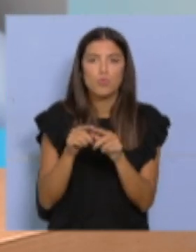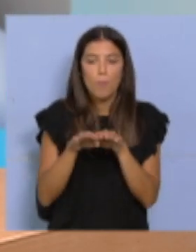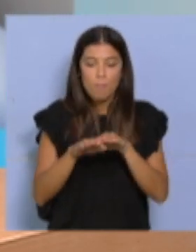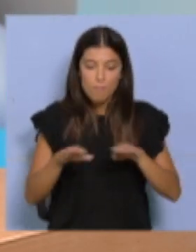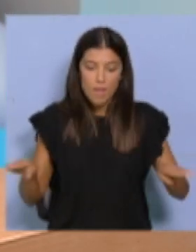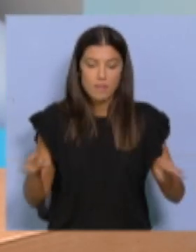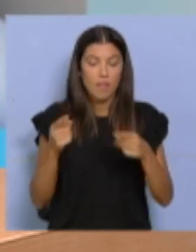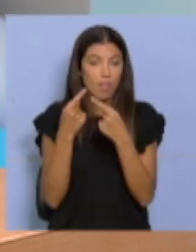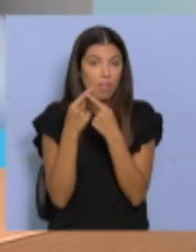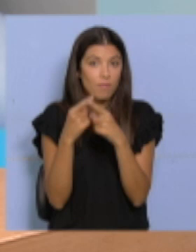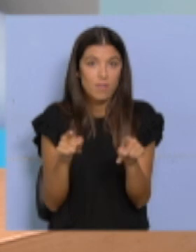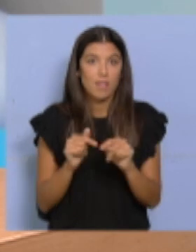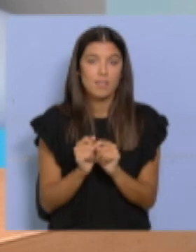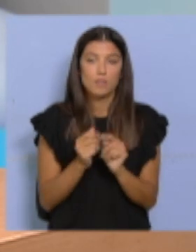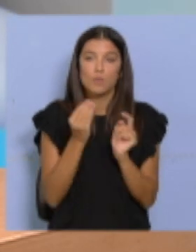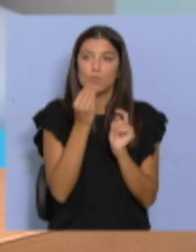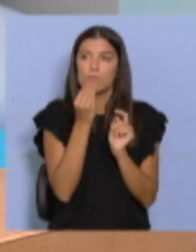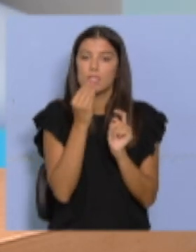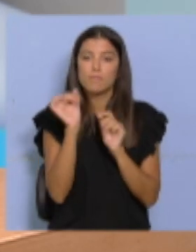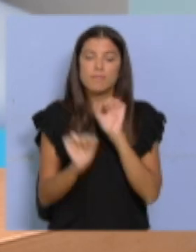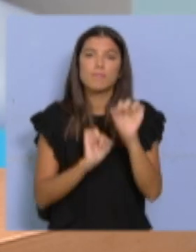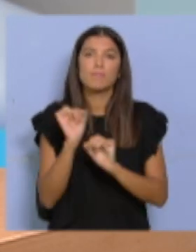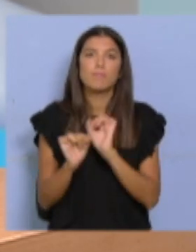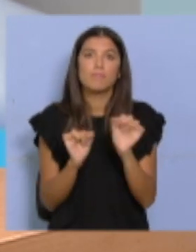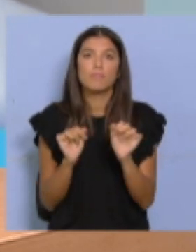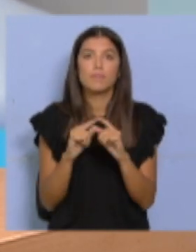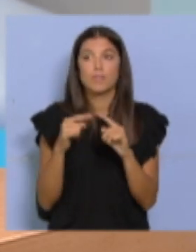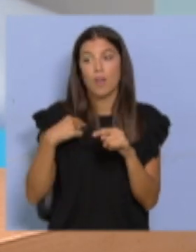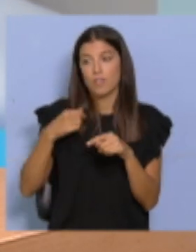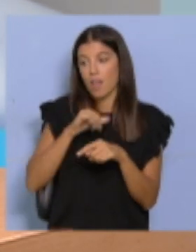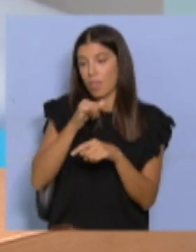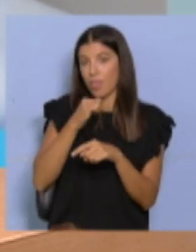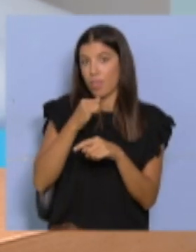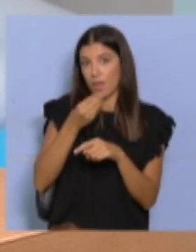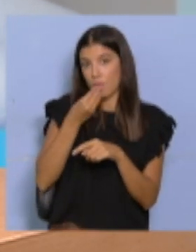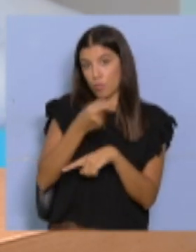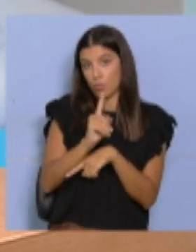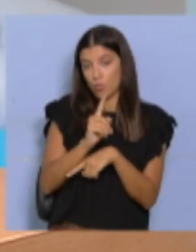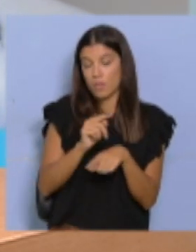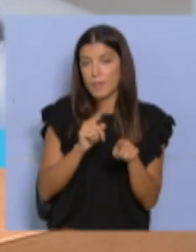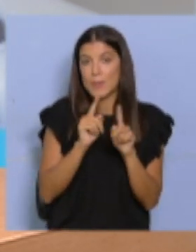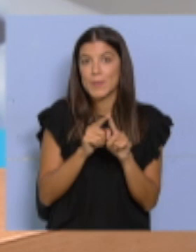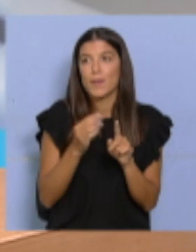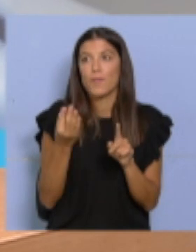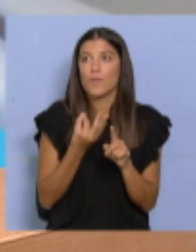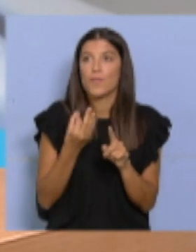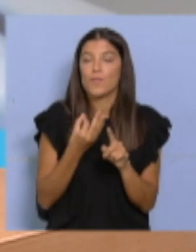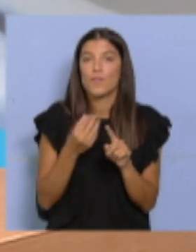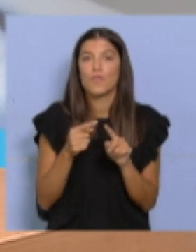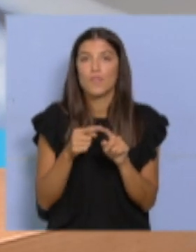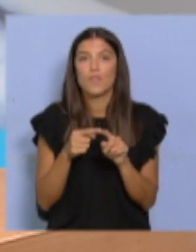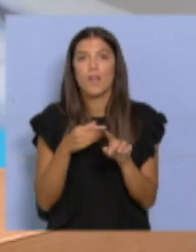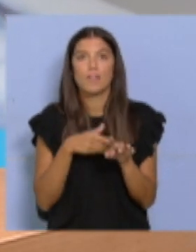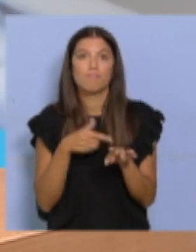diferente, comidas que habitualmente nós não comemos aqui, Pronto, foi assim